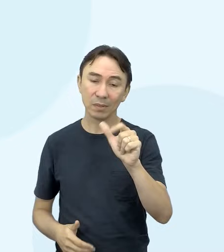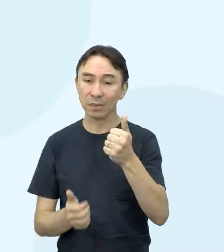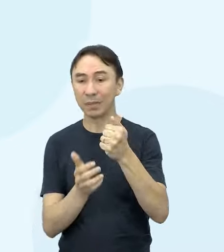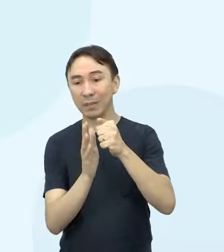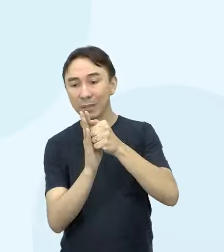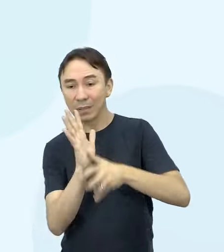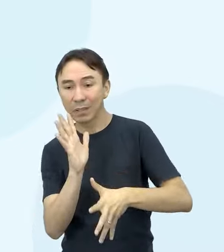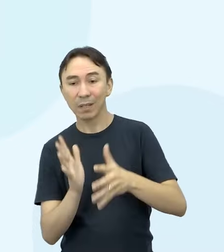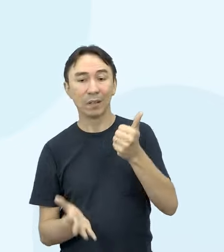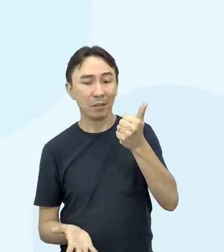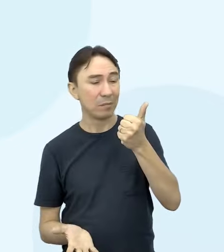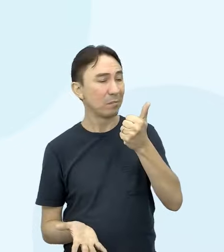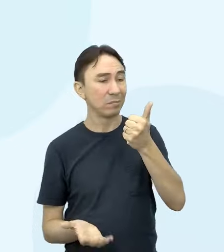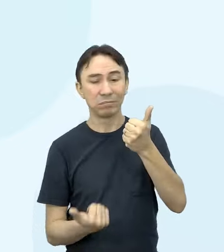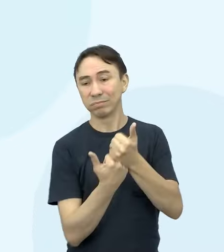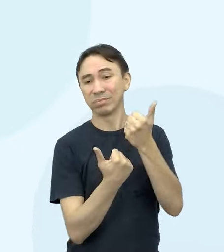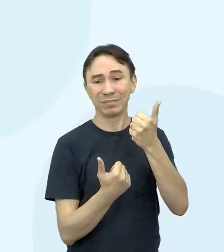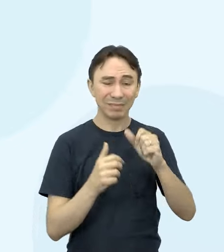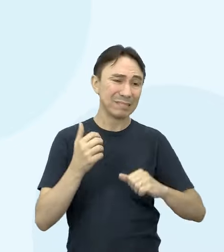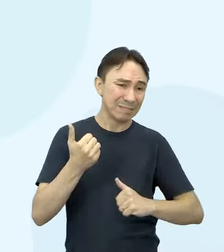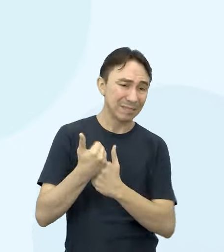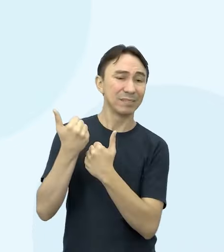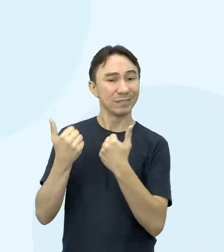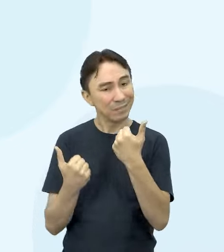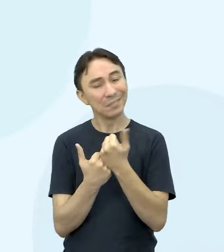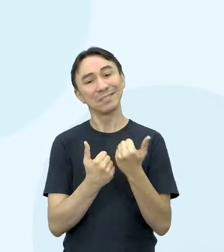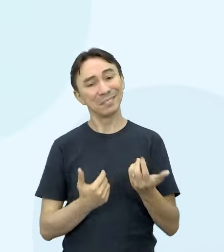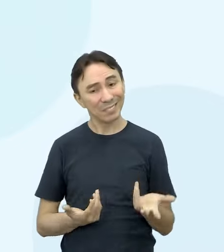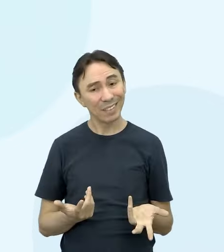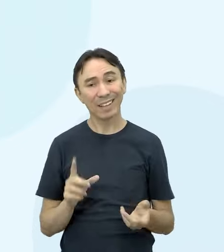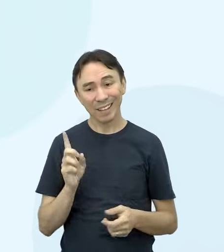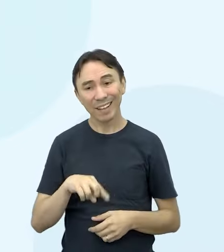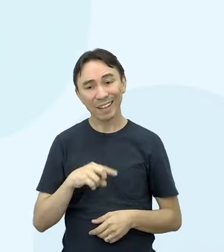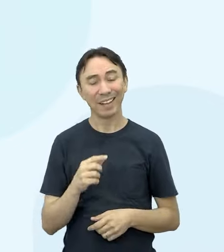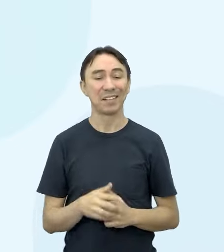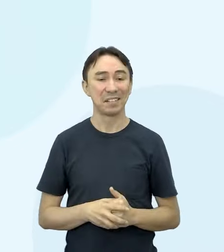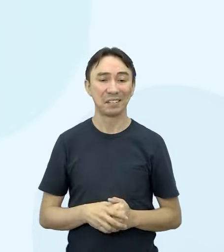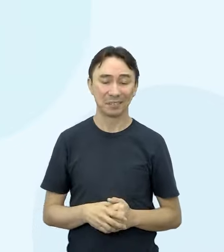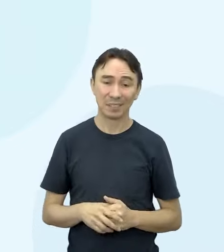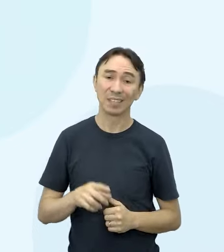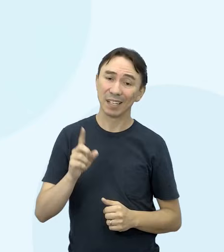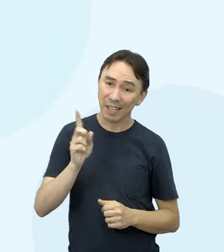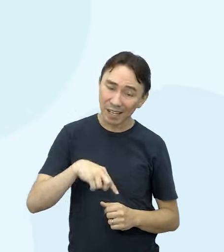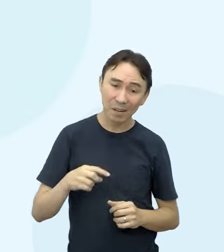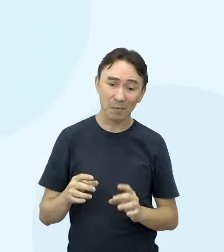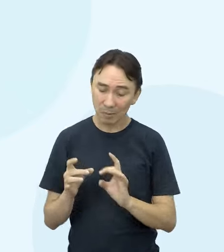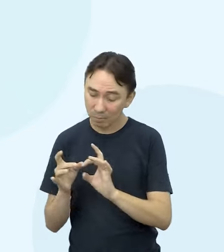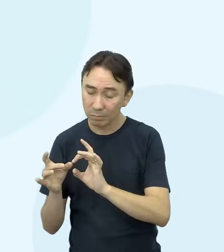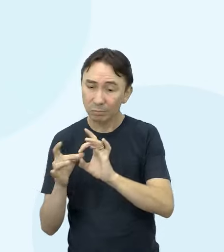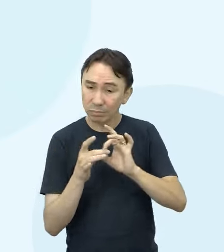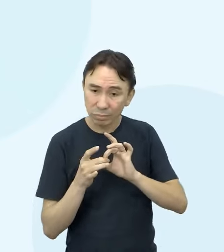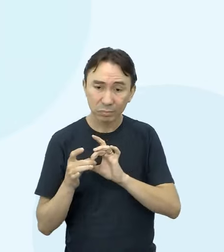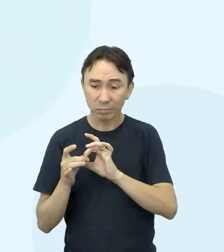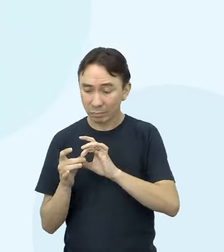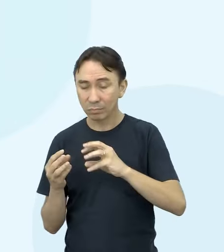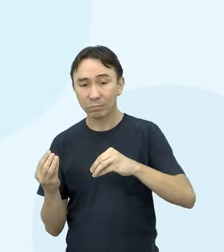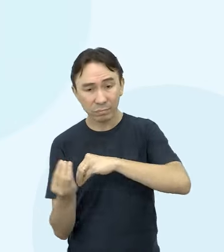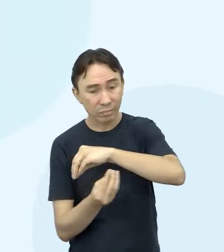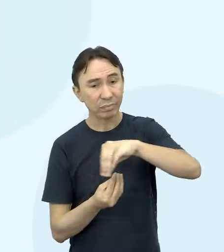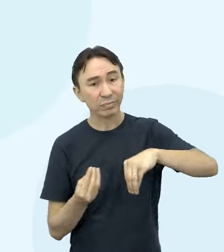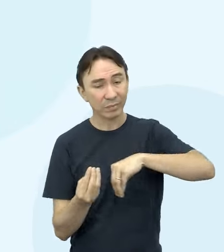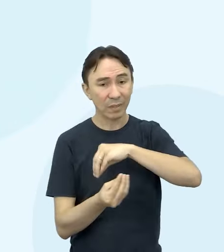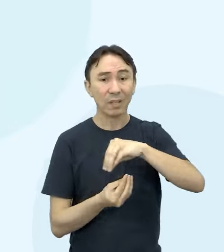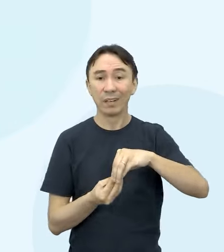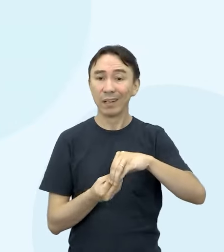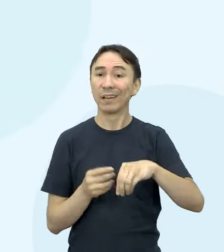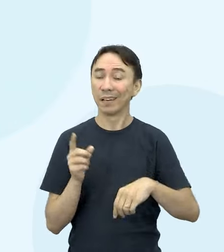para outros componentes. E lembrando que o que a gente está falando aqui é dessa integração que ela é horizontal, né? A gente não pode